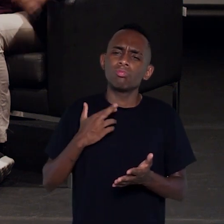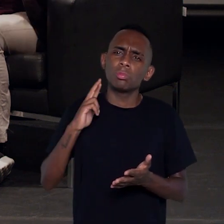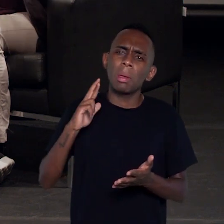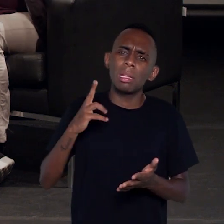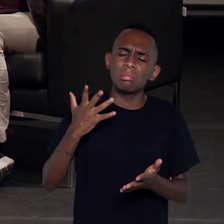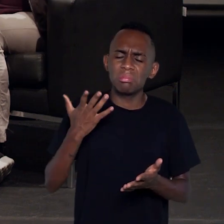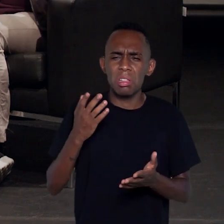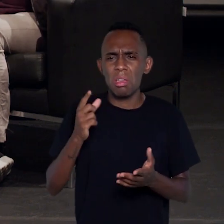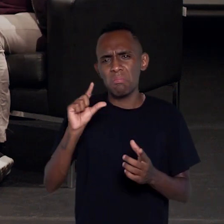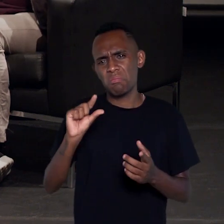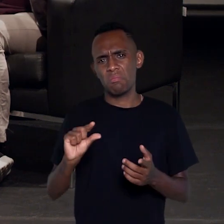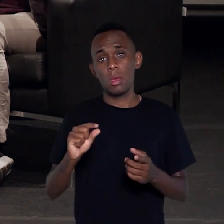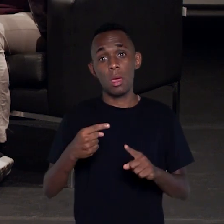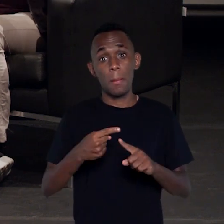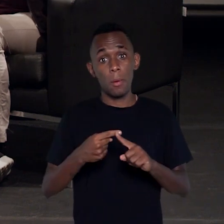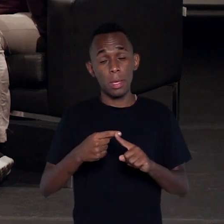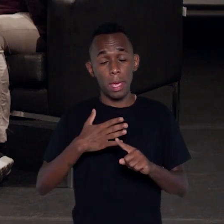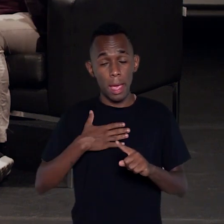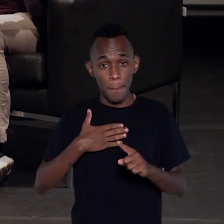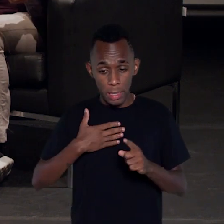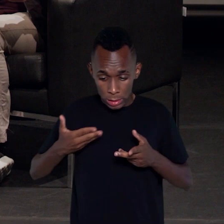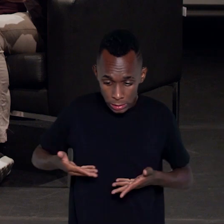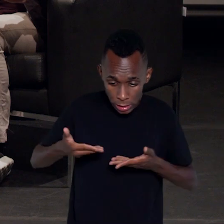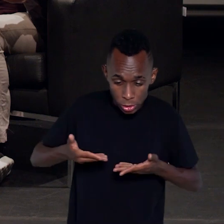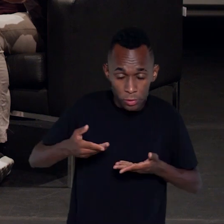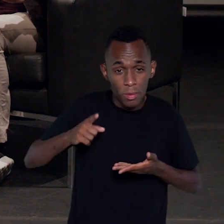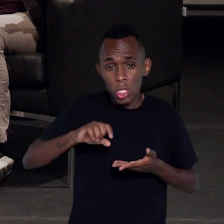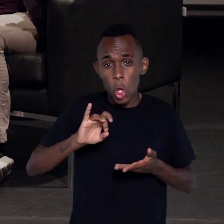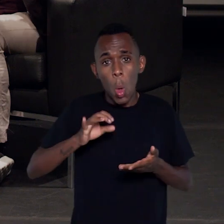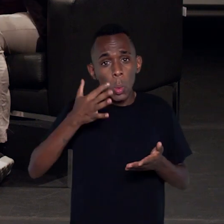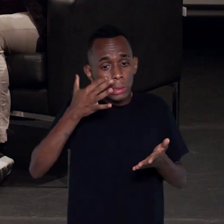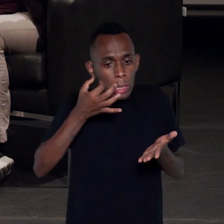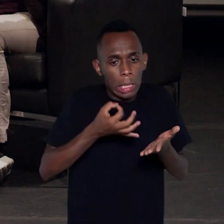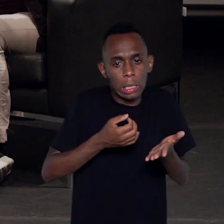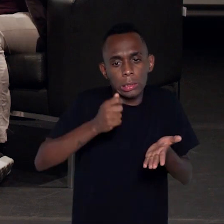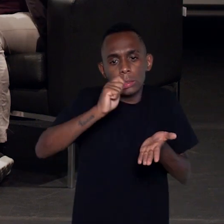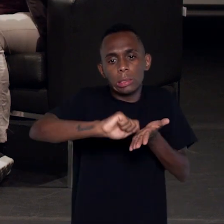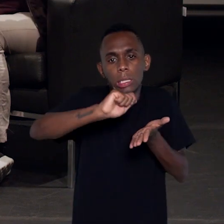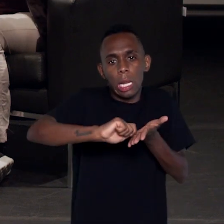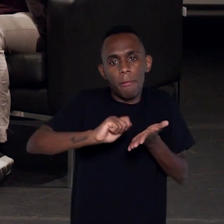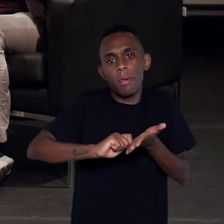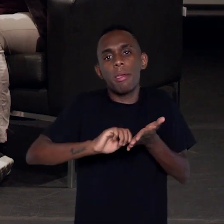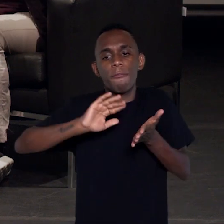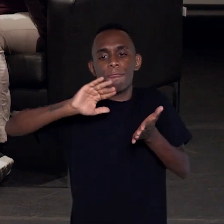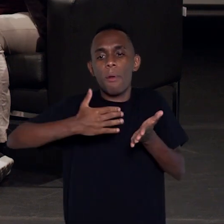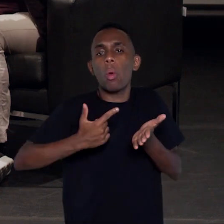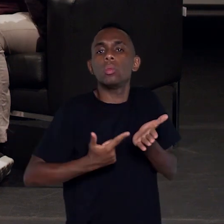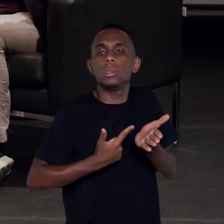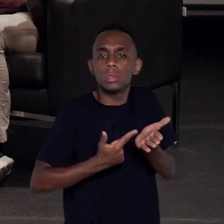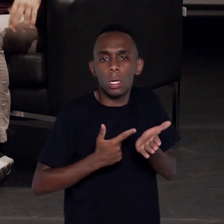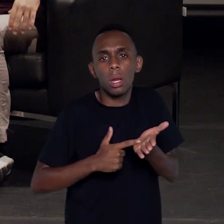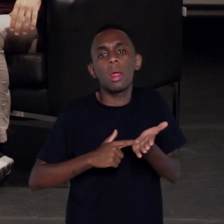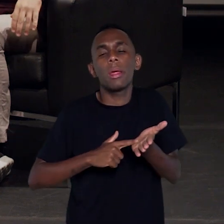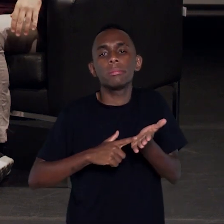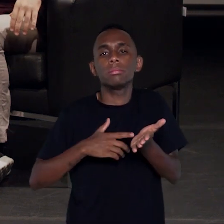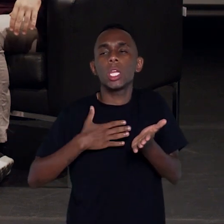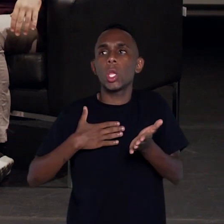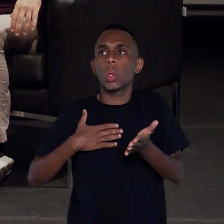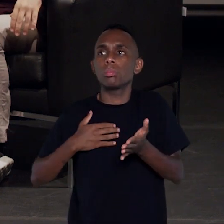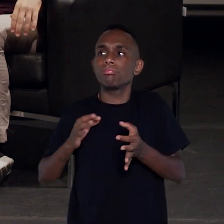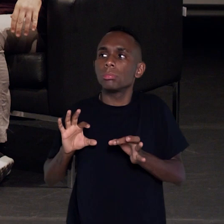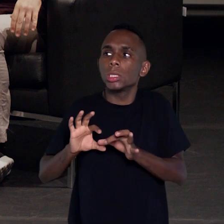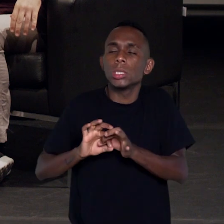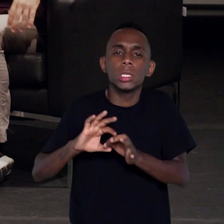expectativas. Primeiro, o que me movia era o interesse pela literatura mesmo, o interesse de escrever, algo que já me acompanha há muito